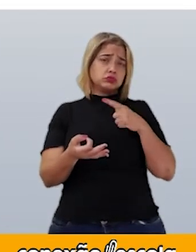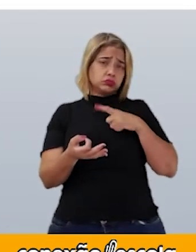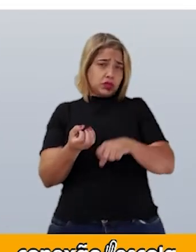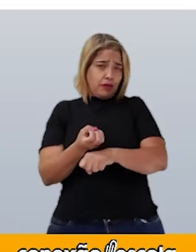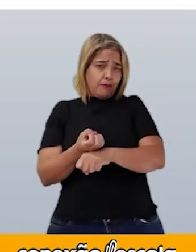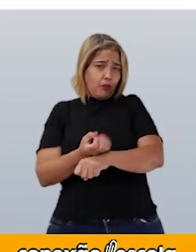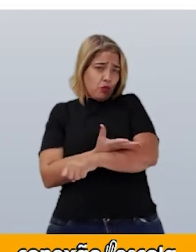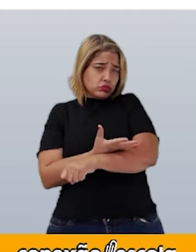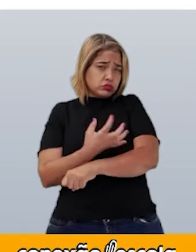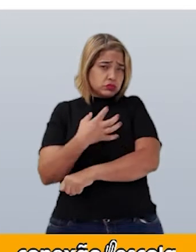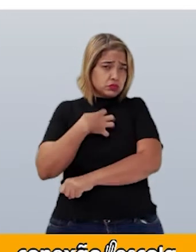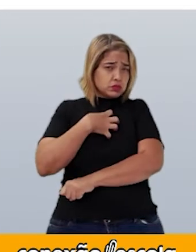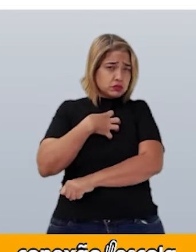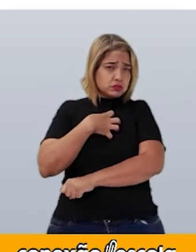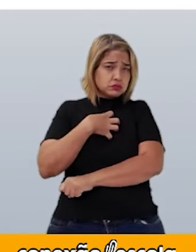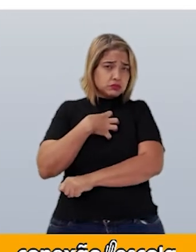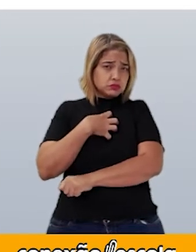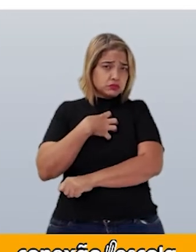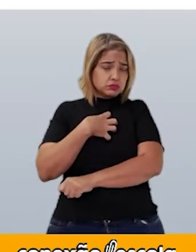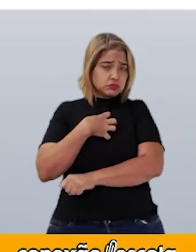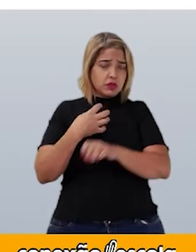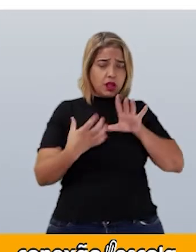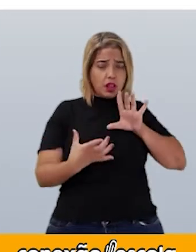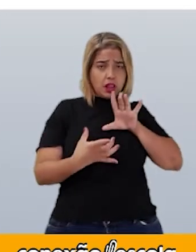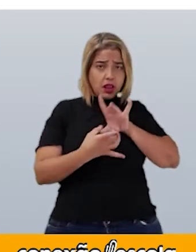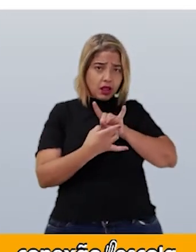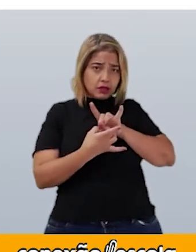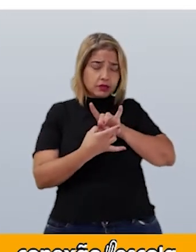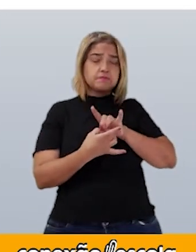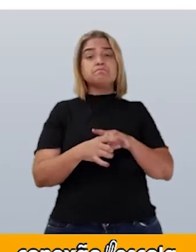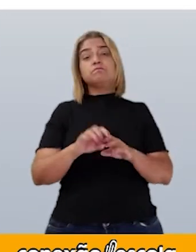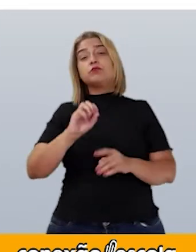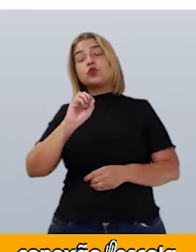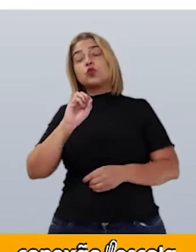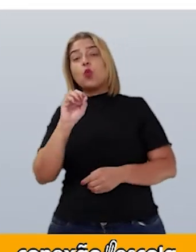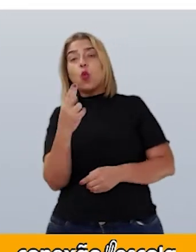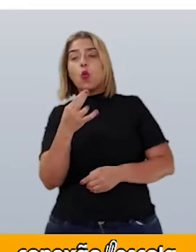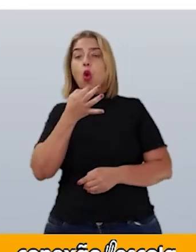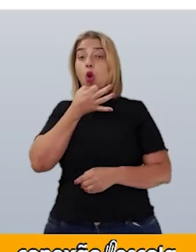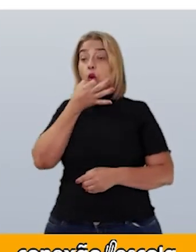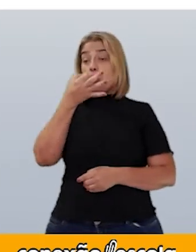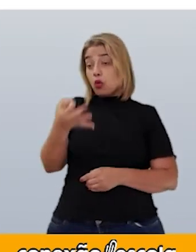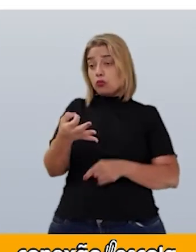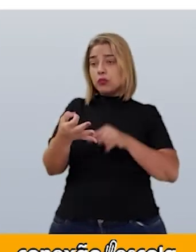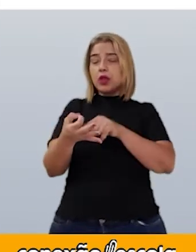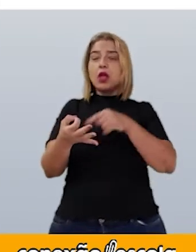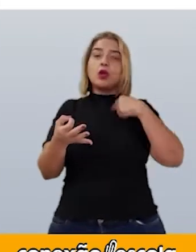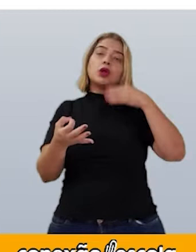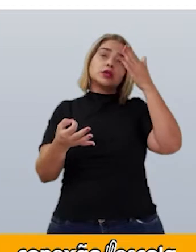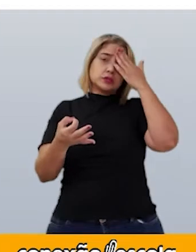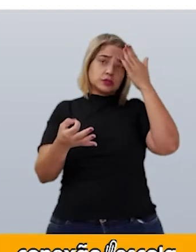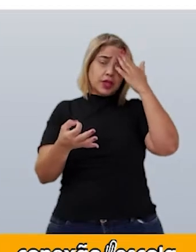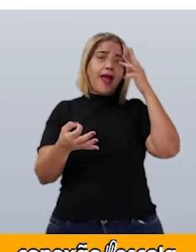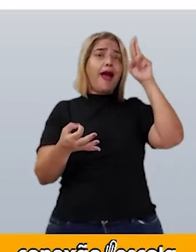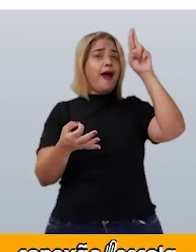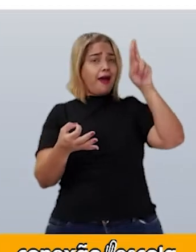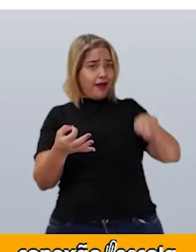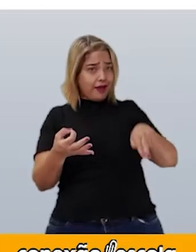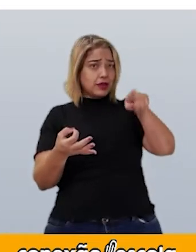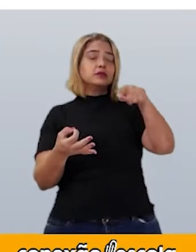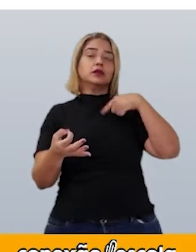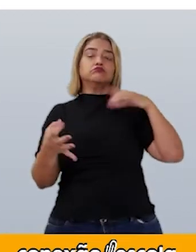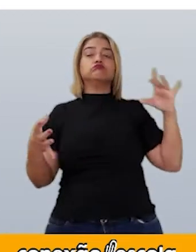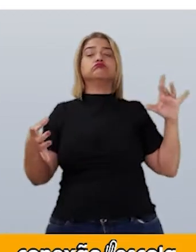emoção? A opinião é um processo guiado puramente pela razão ou